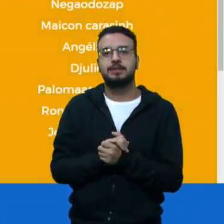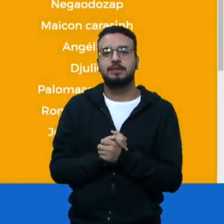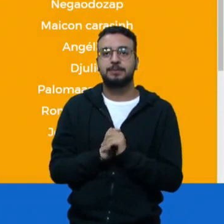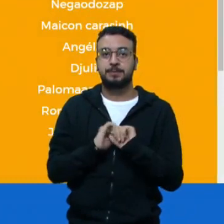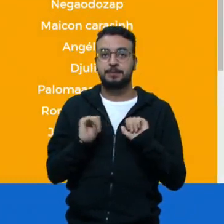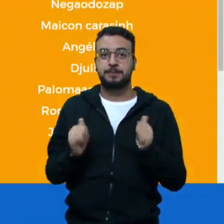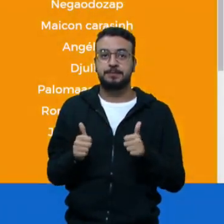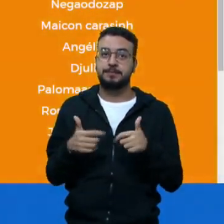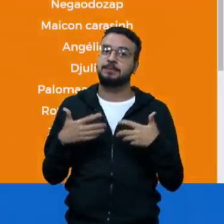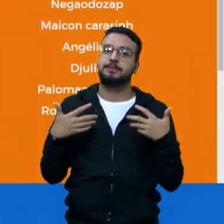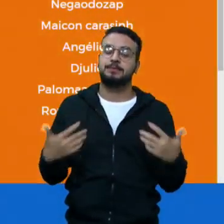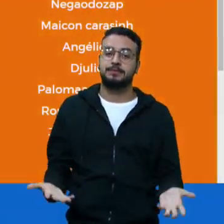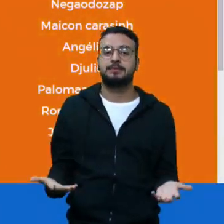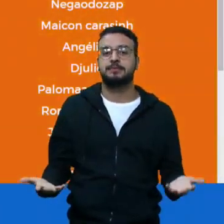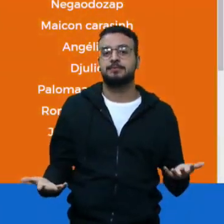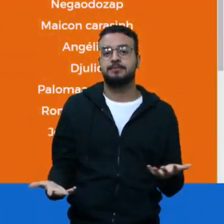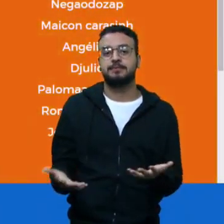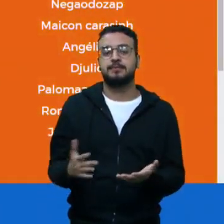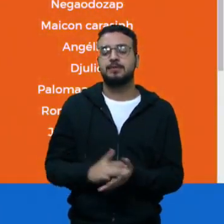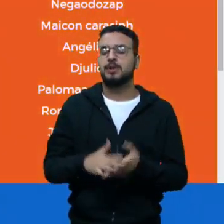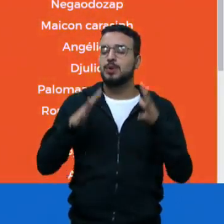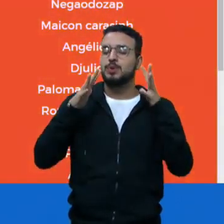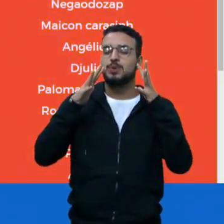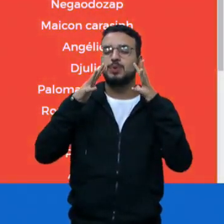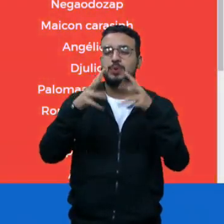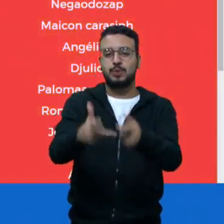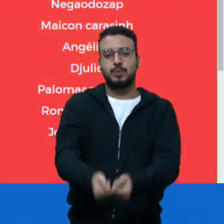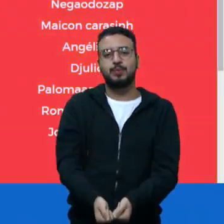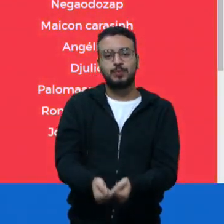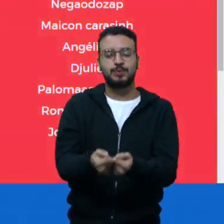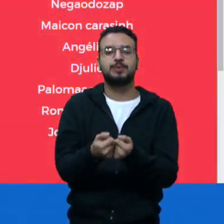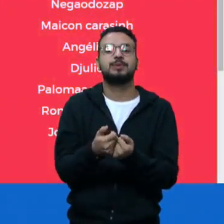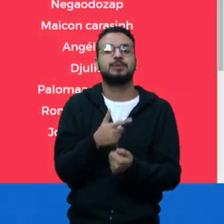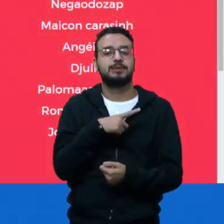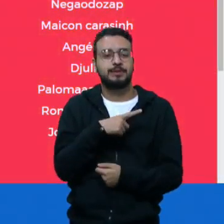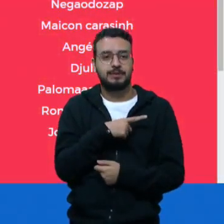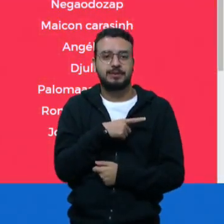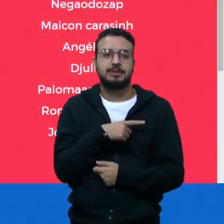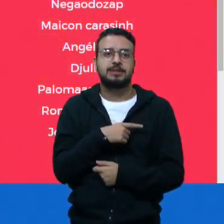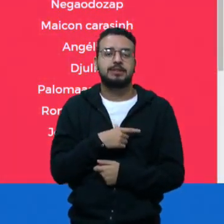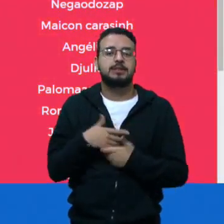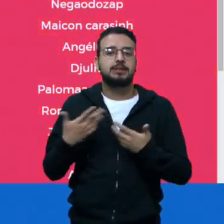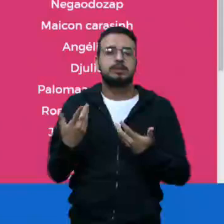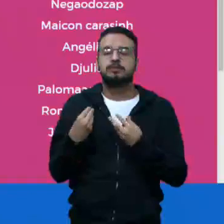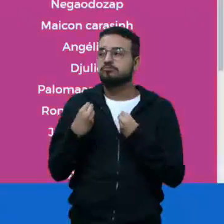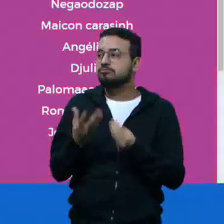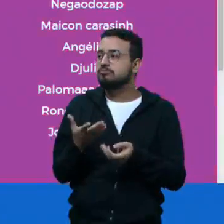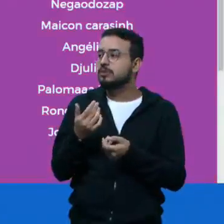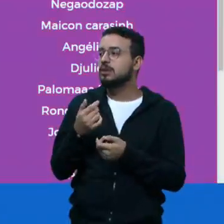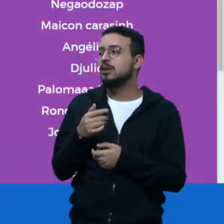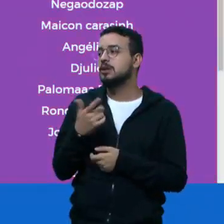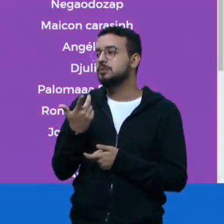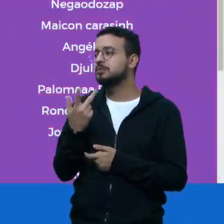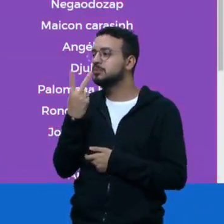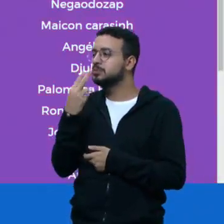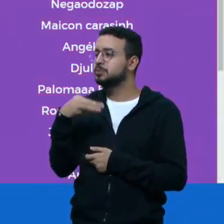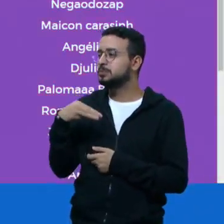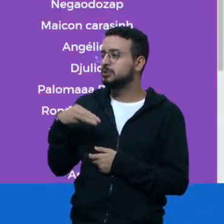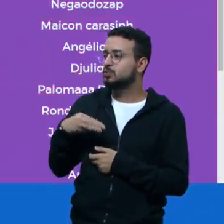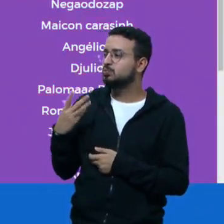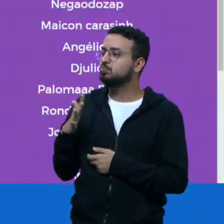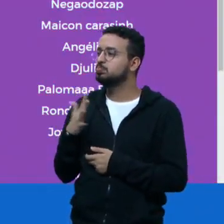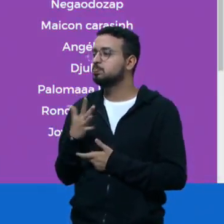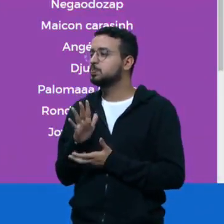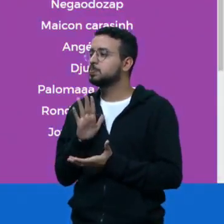bom? Então, tudo isso conta. Eu vou dar ainda mais uns 2 minutinhos